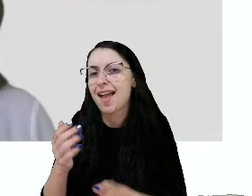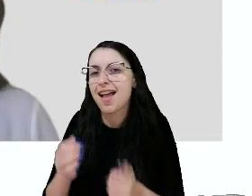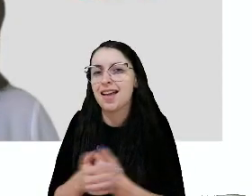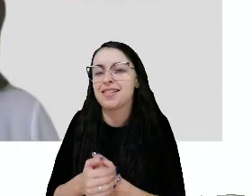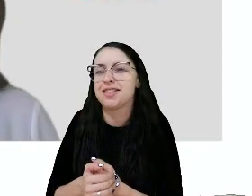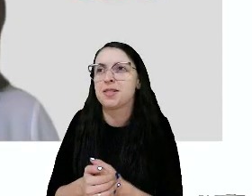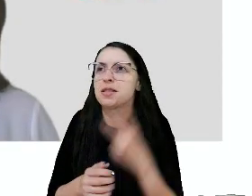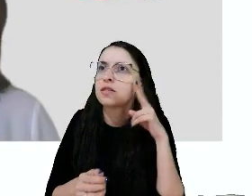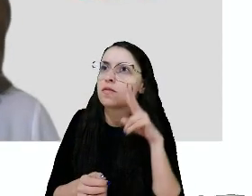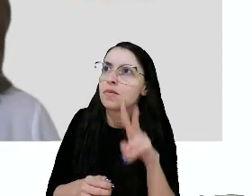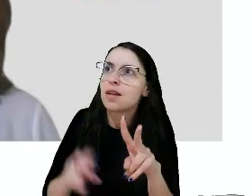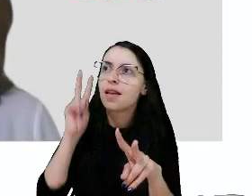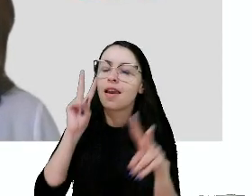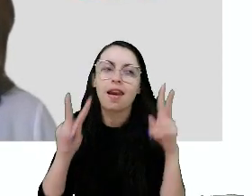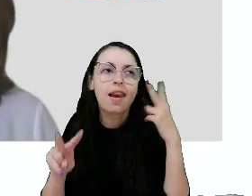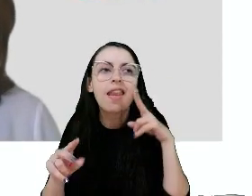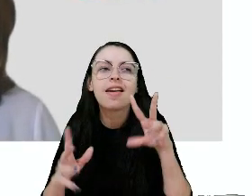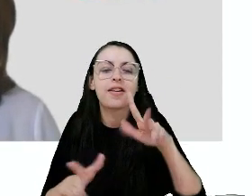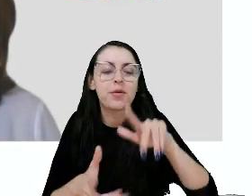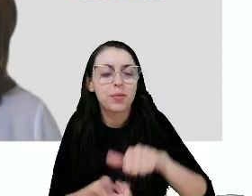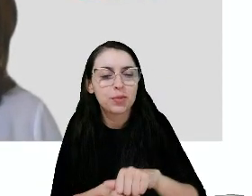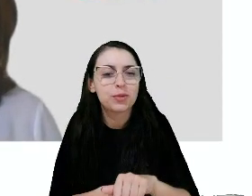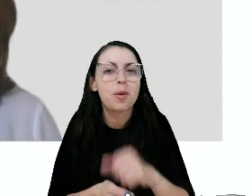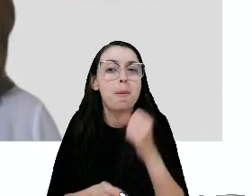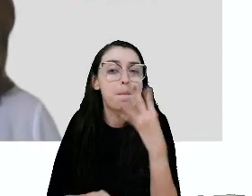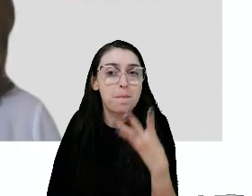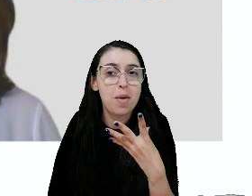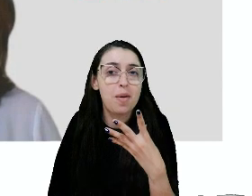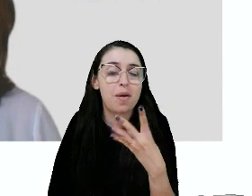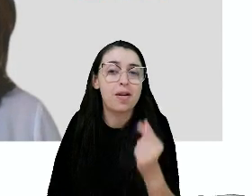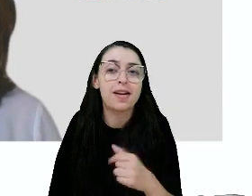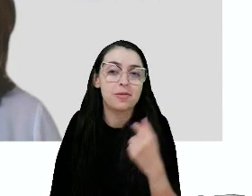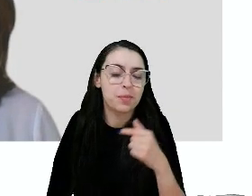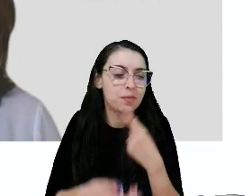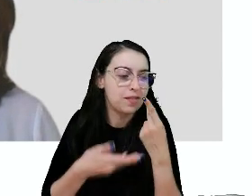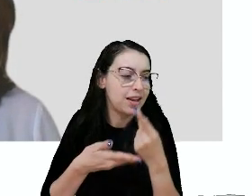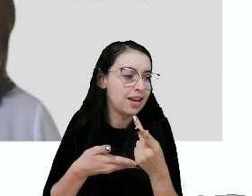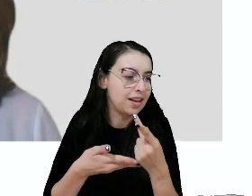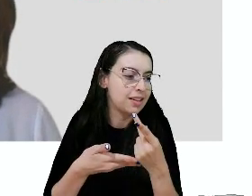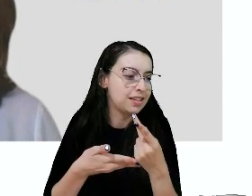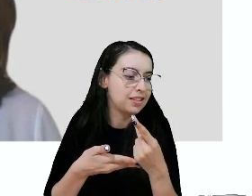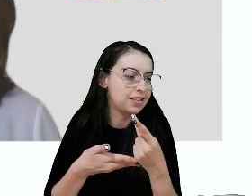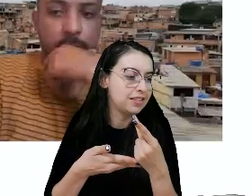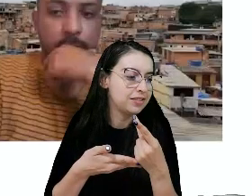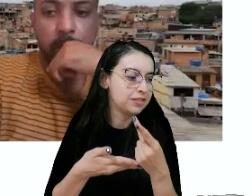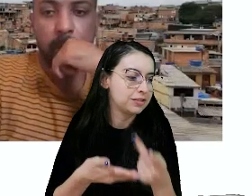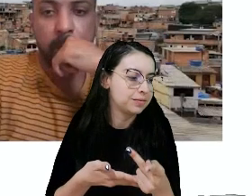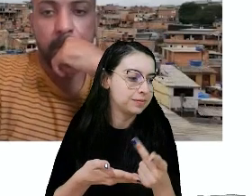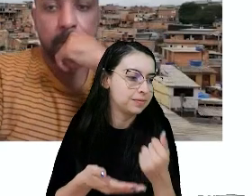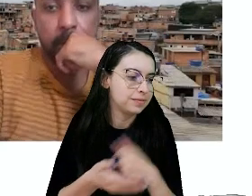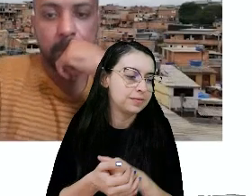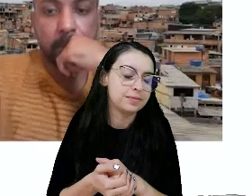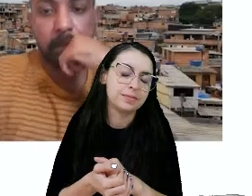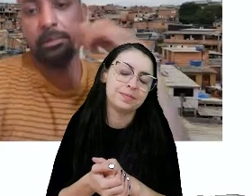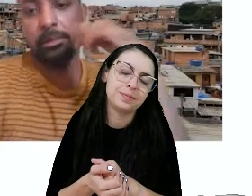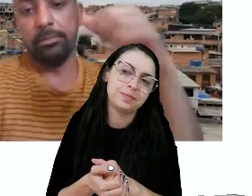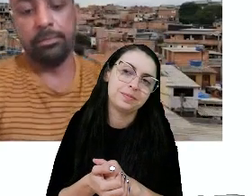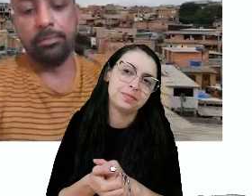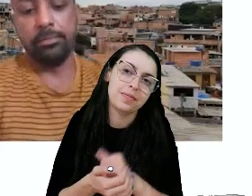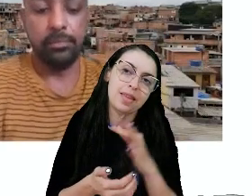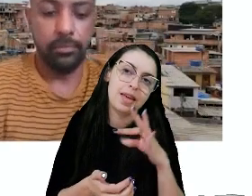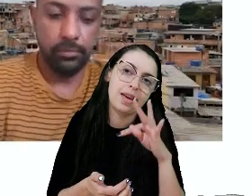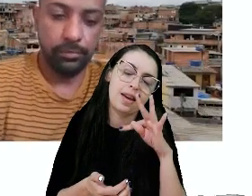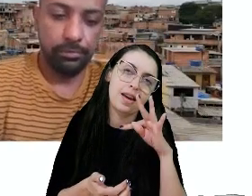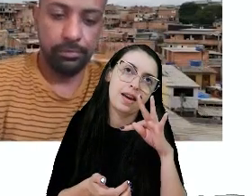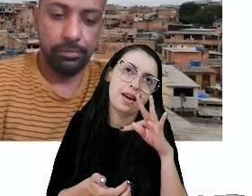muitas lentes para olhar o mundo, e isso é muito bom. Eu vou passar imediatamente a palavra